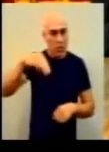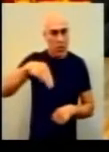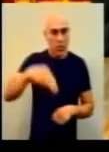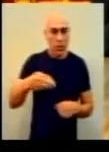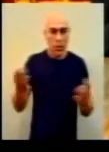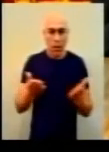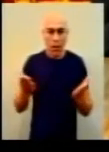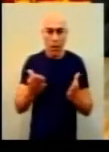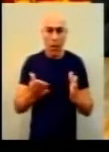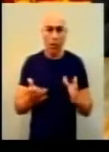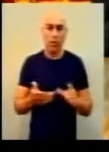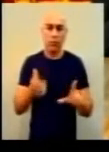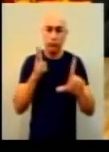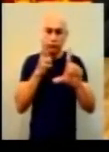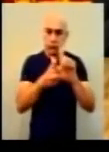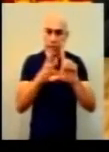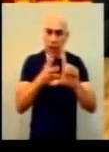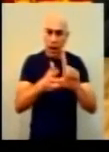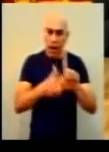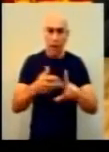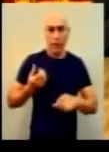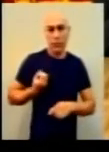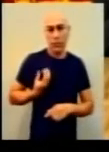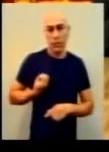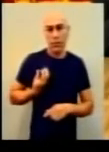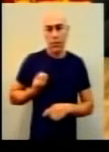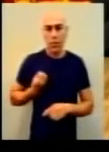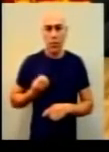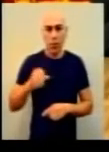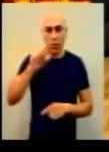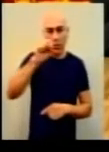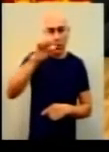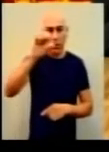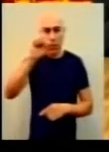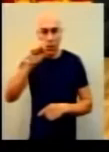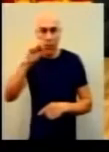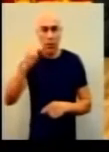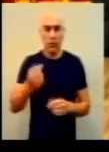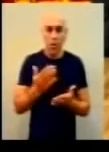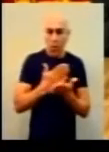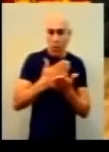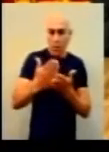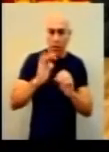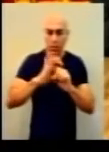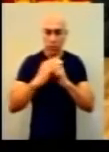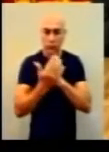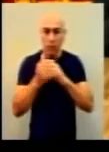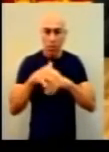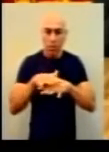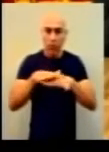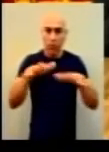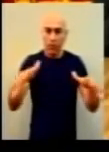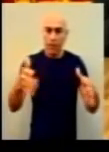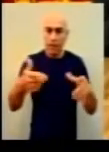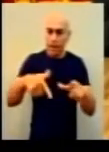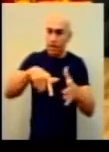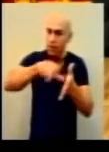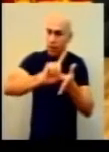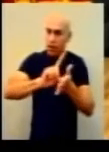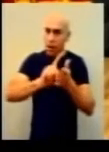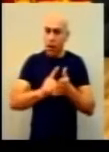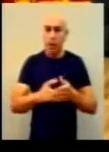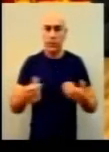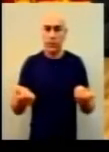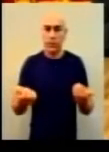essa é a nossa transmissão ao vivo de número 88 desde o início da pandemia. E antes da atualização